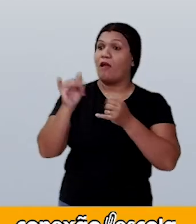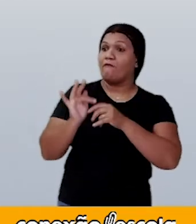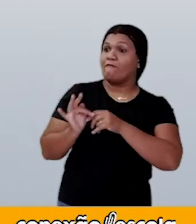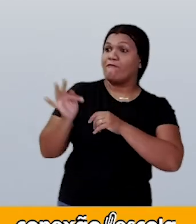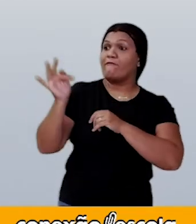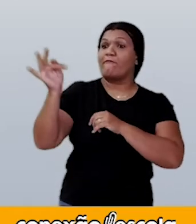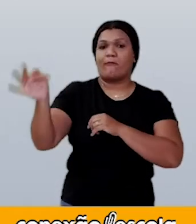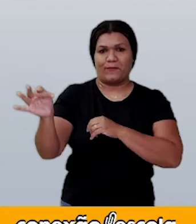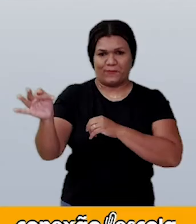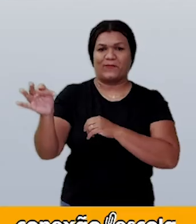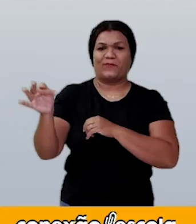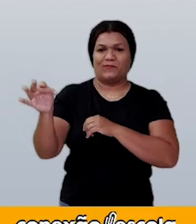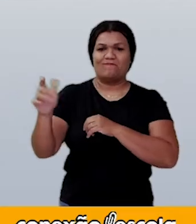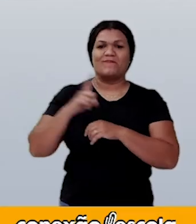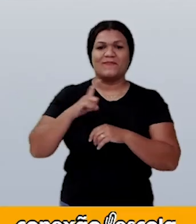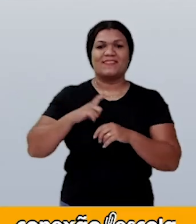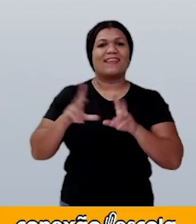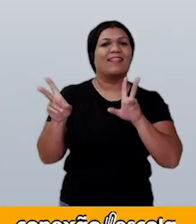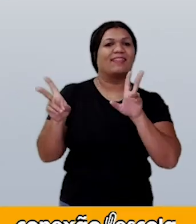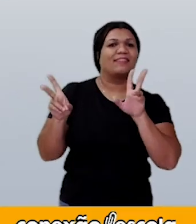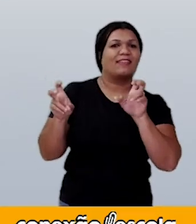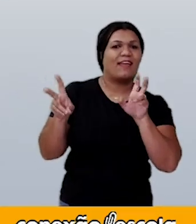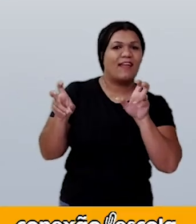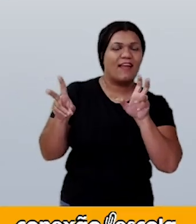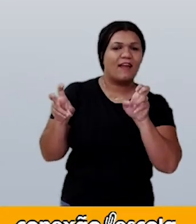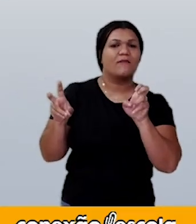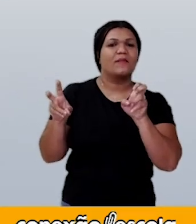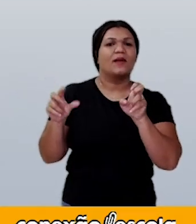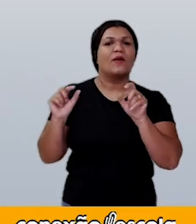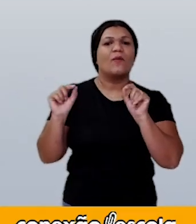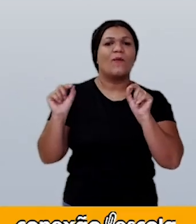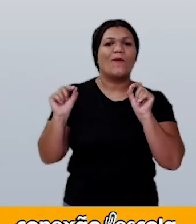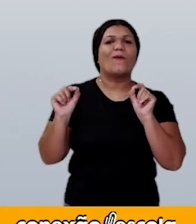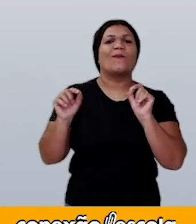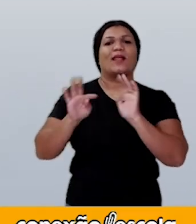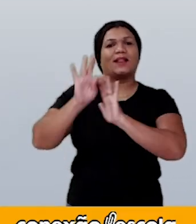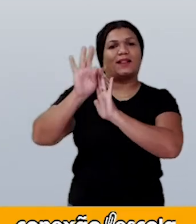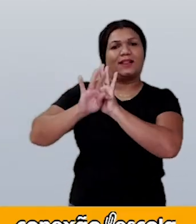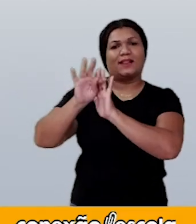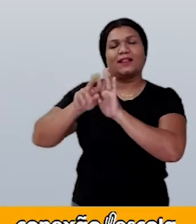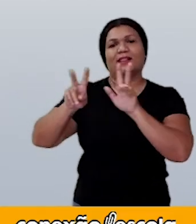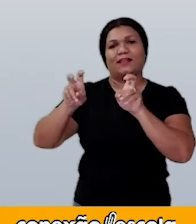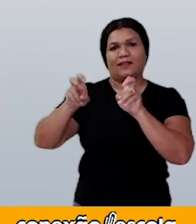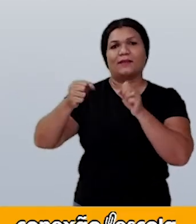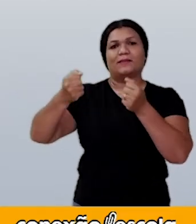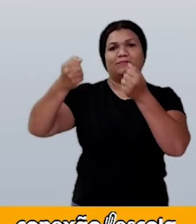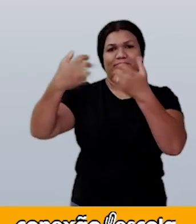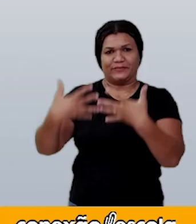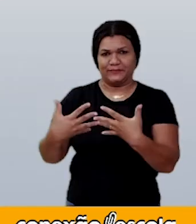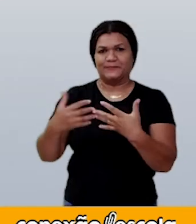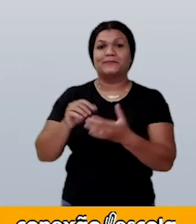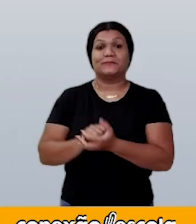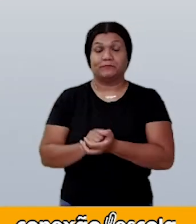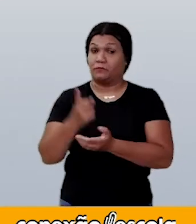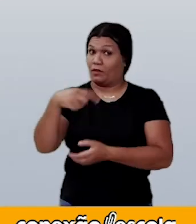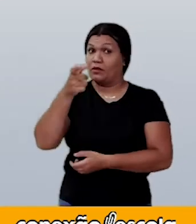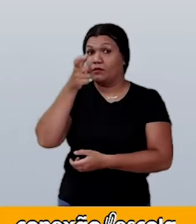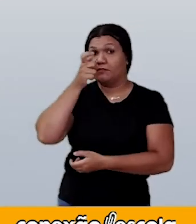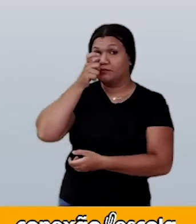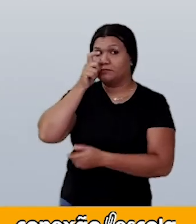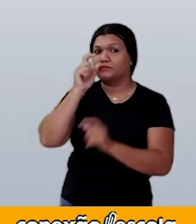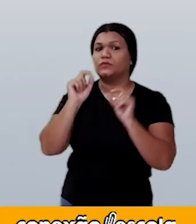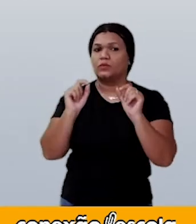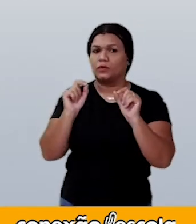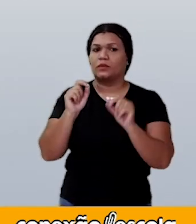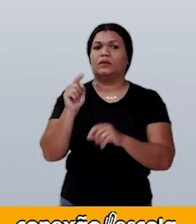trará em seguida em relação ao tema que já está sendo desenvolvido. Observem